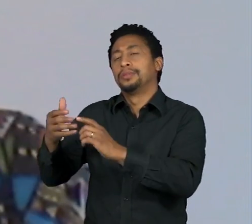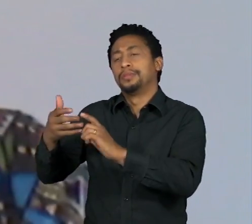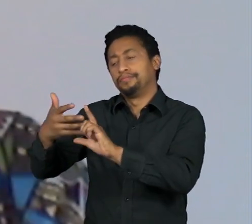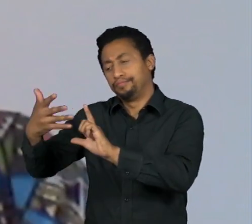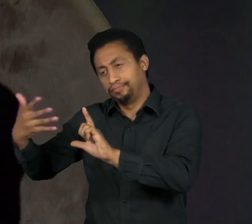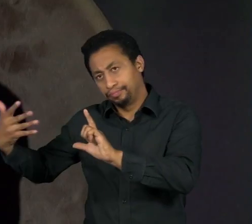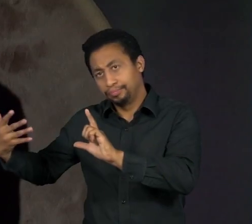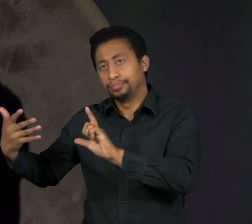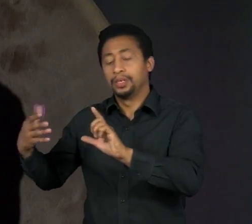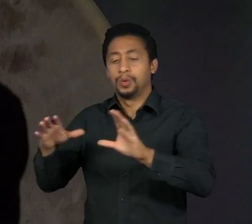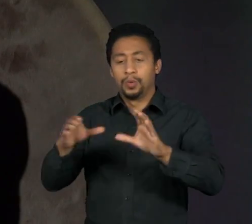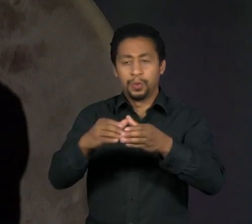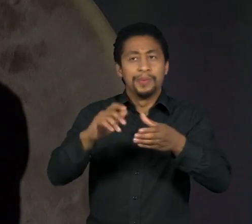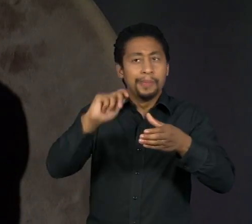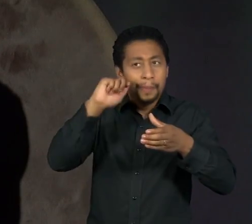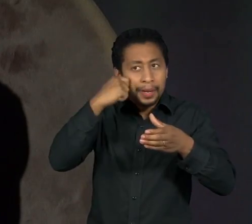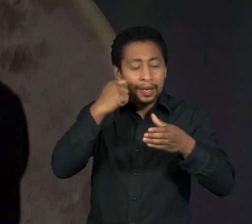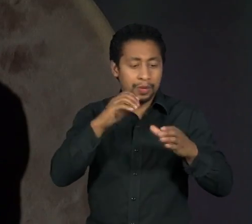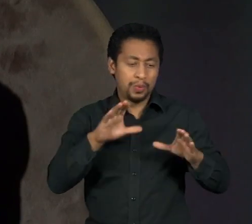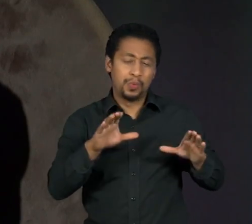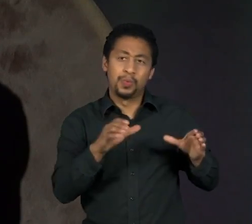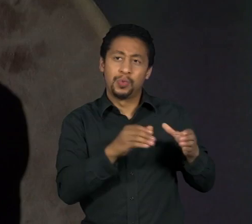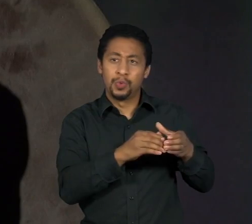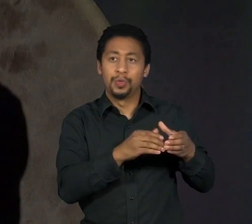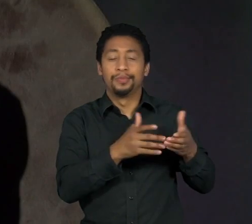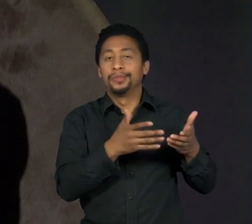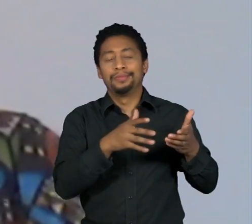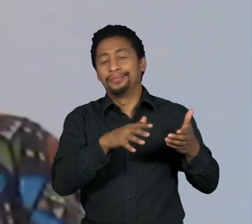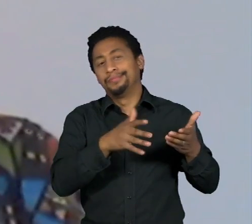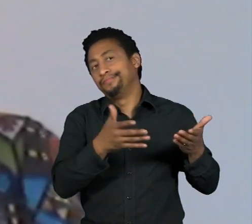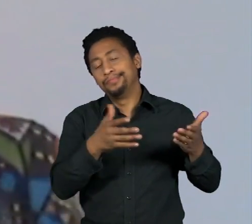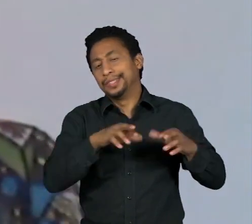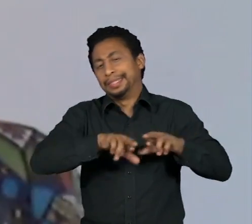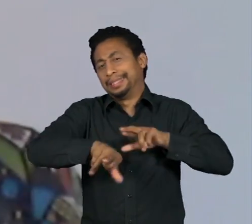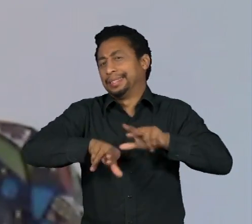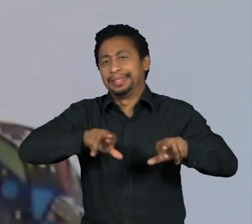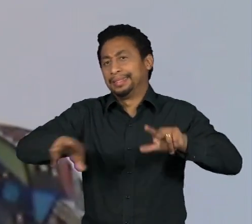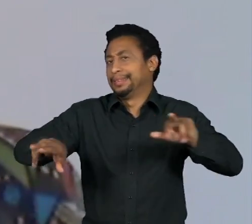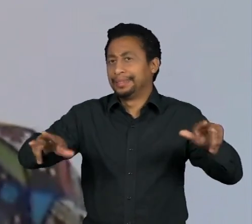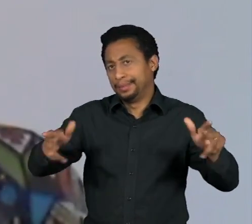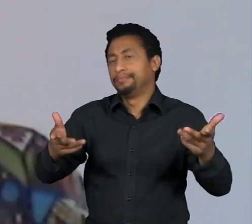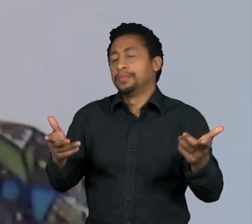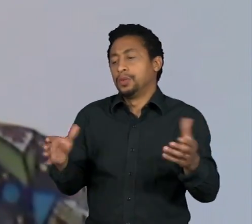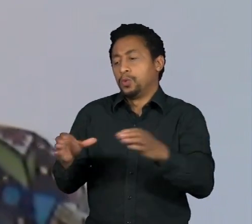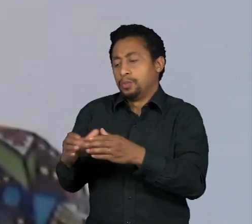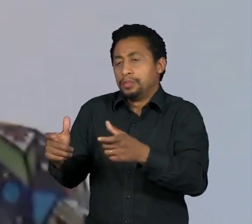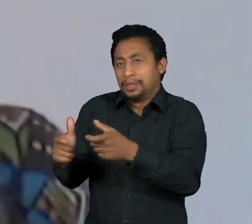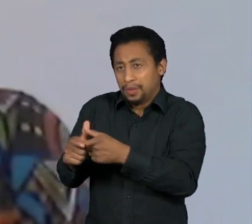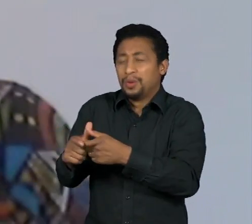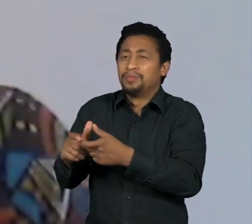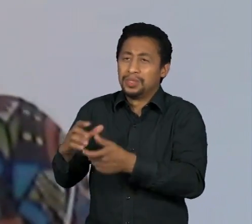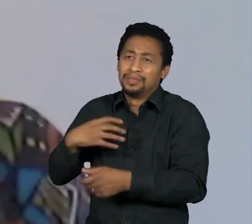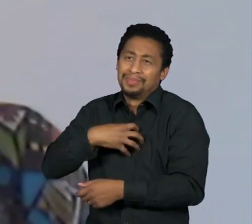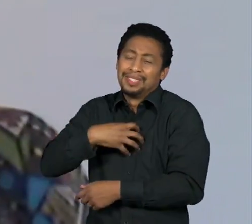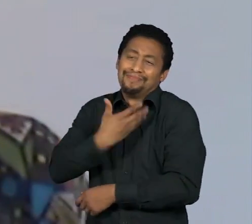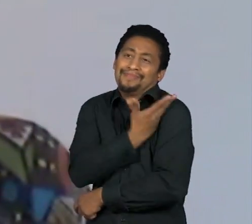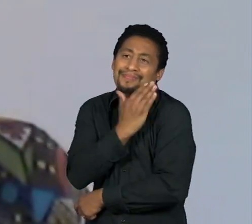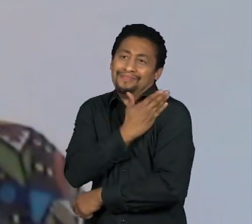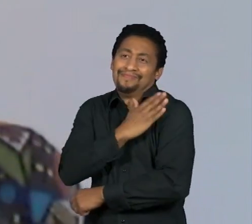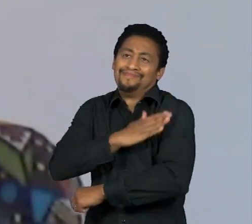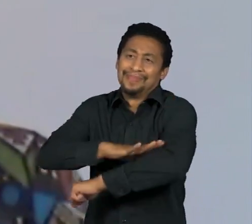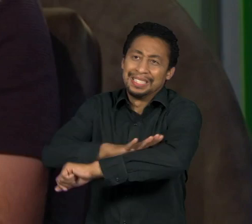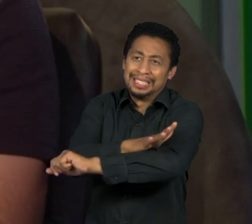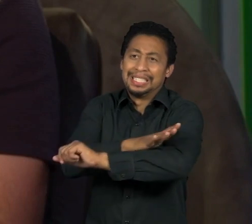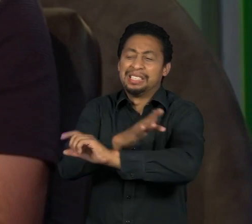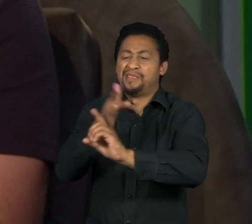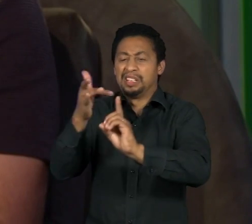os pretos, os pardos, né, os negros em geral. A gente tem uma luta pelo capacitismo,